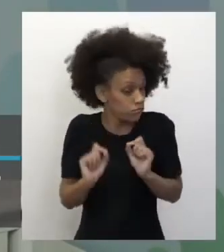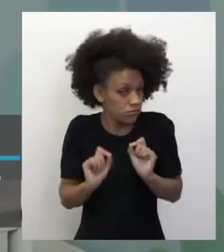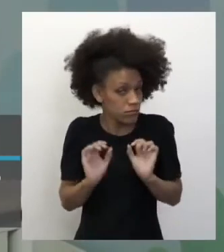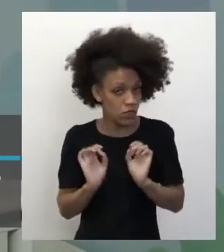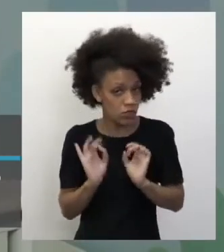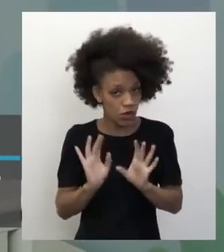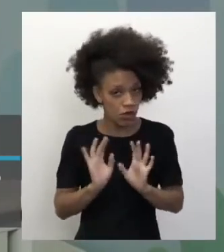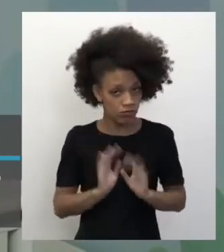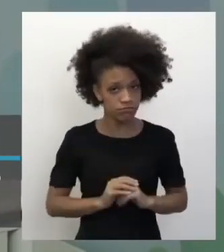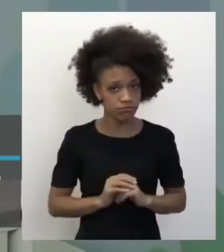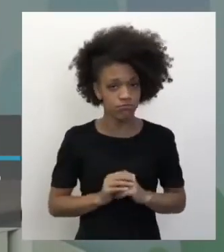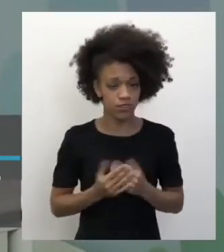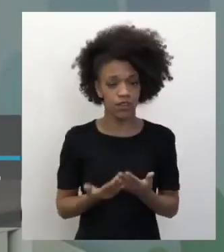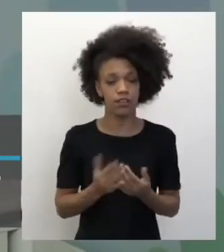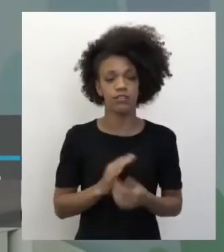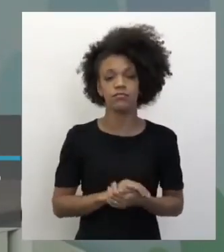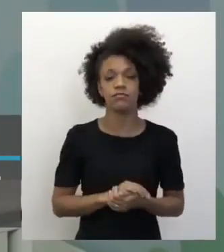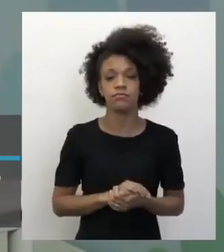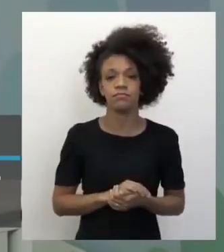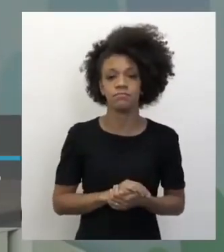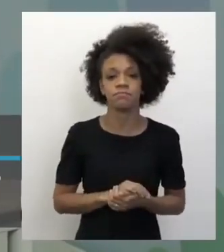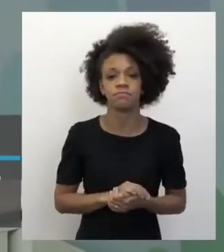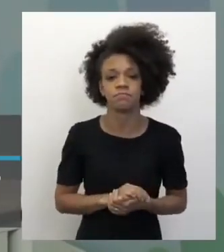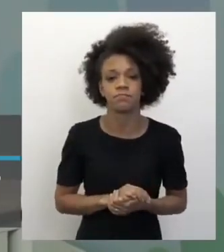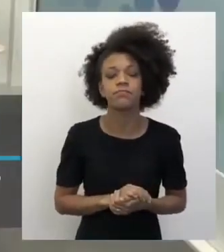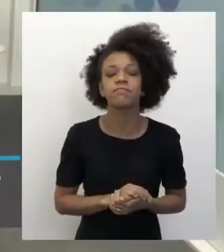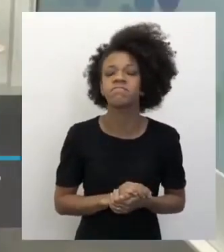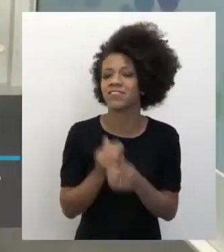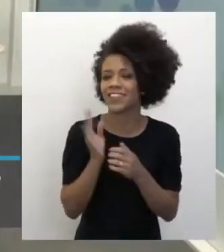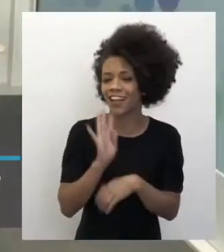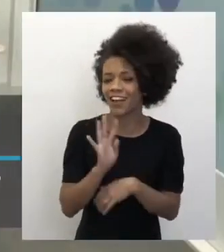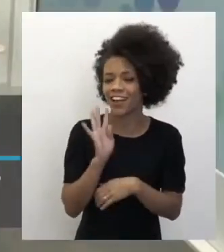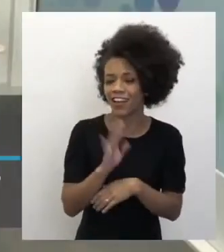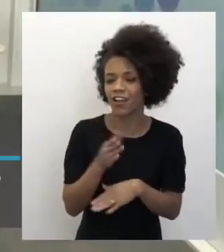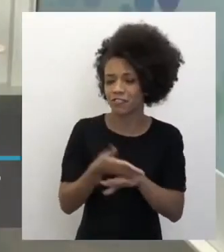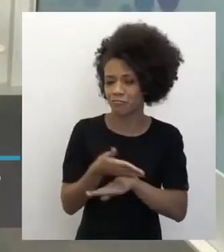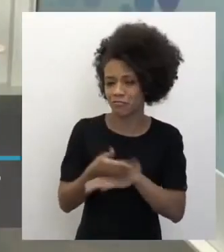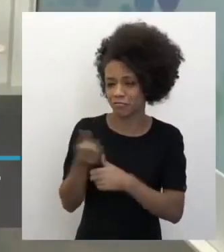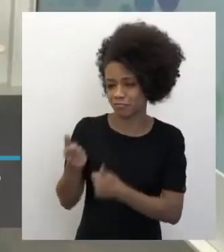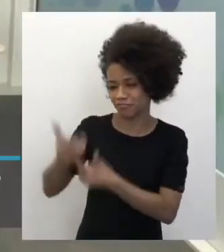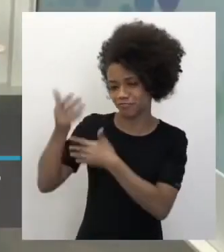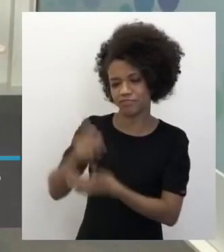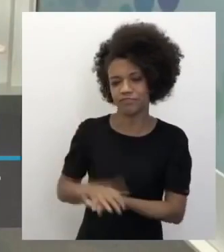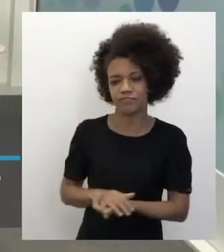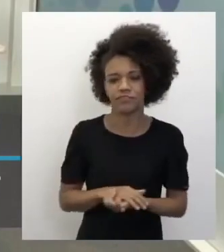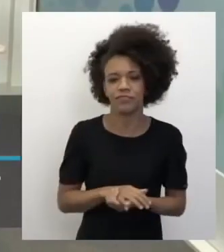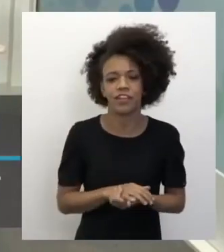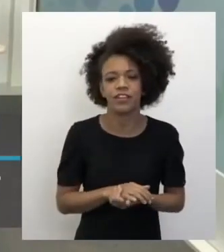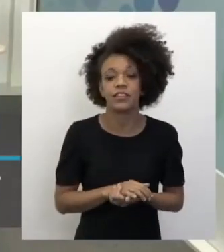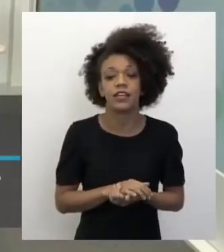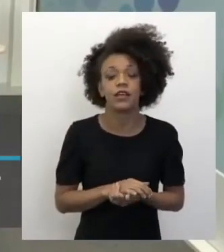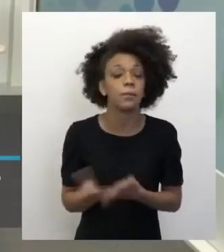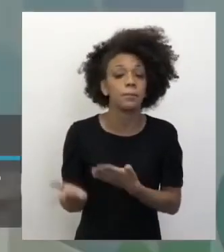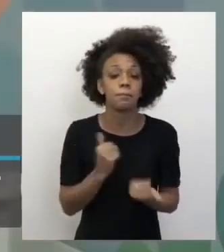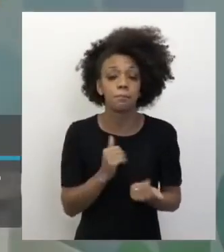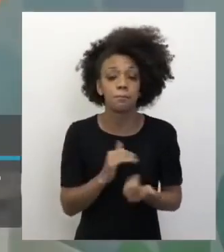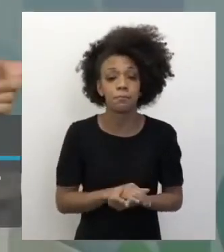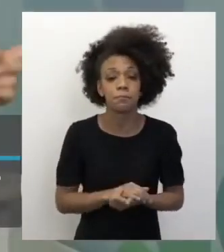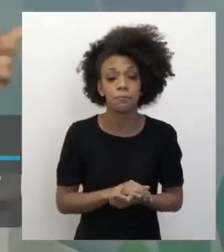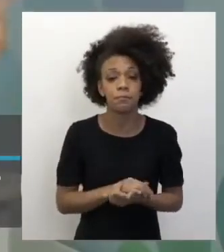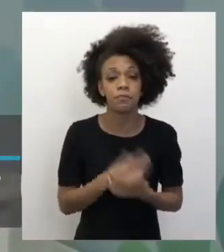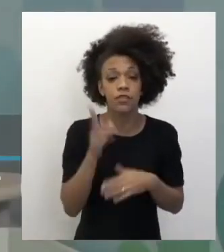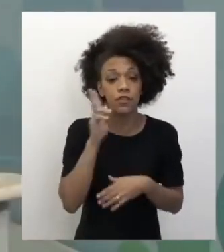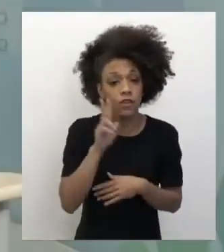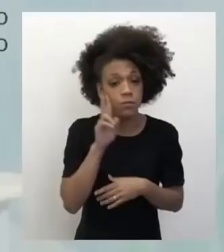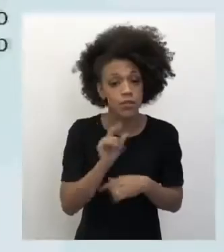do carinho que a gente coloca ali nela, né? Muito legal, gente, essa participação. Aí sim, bora lá. Vamos